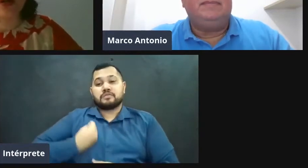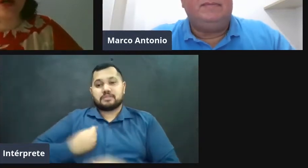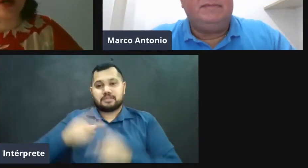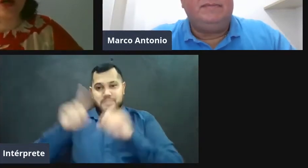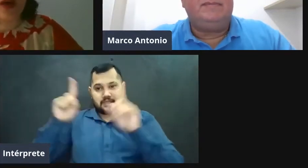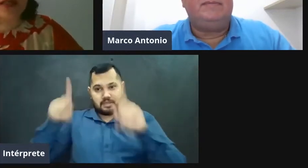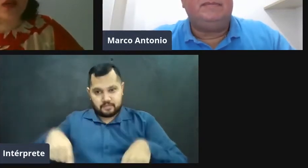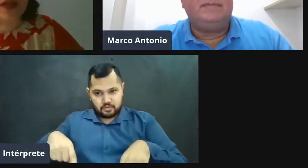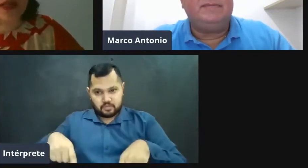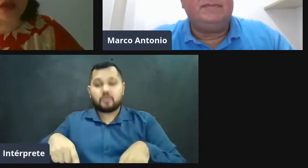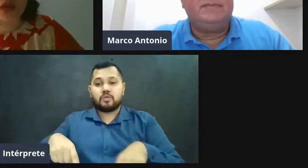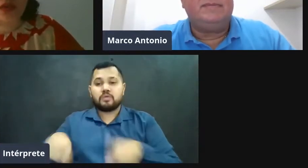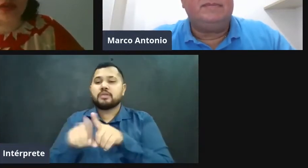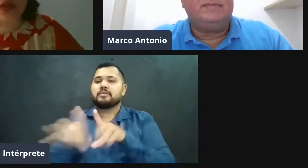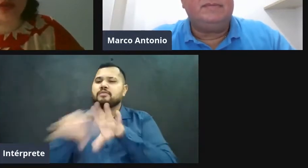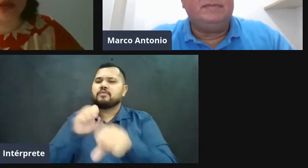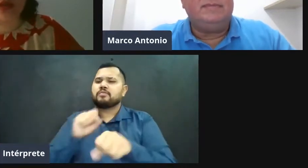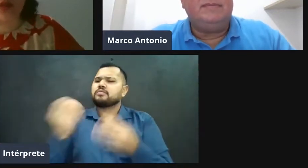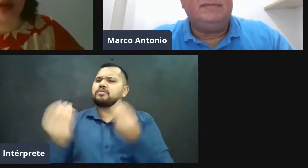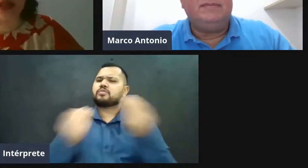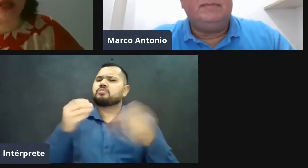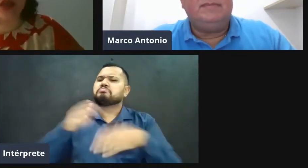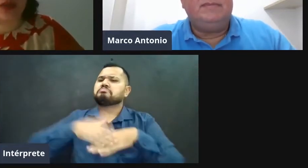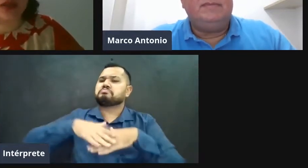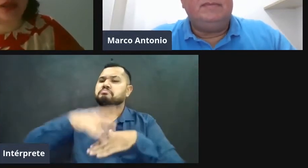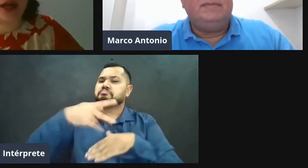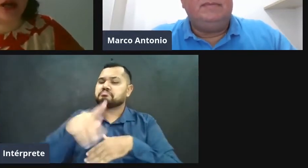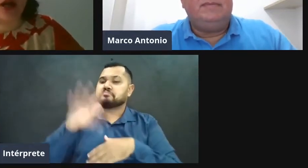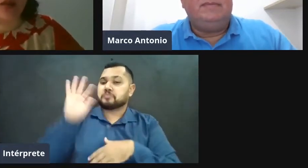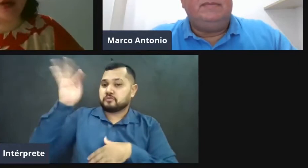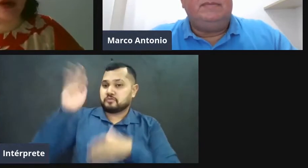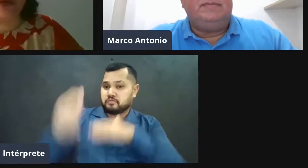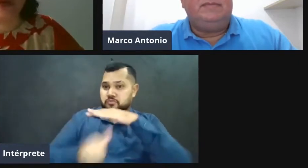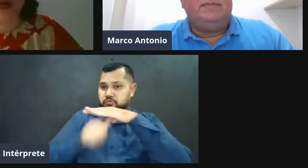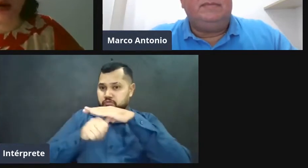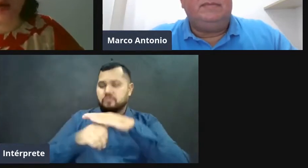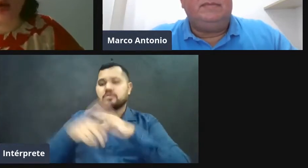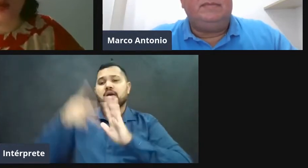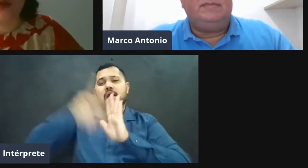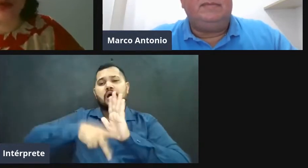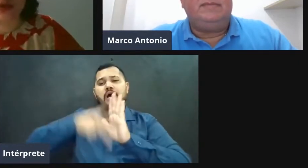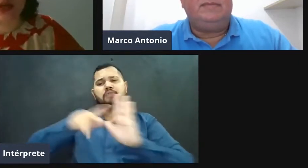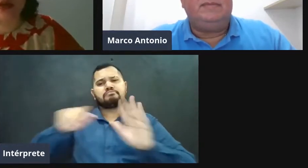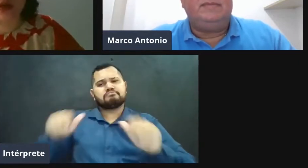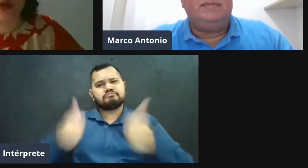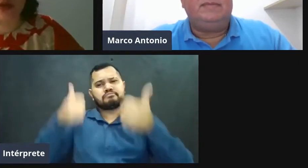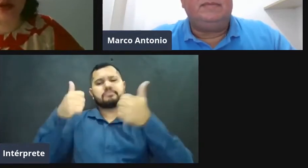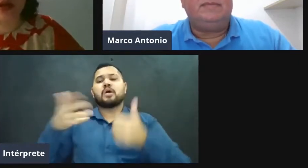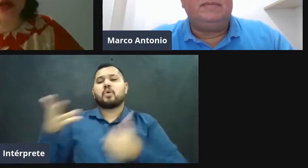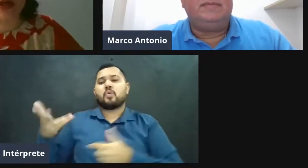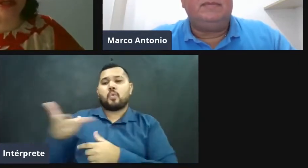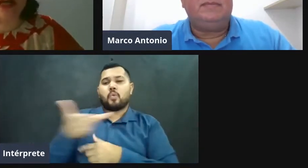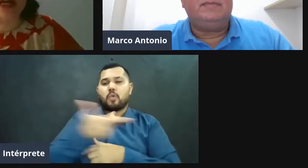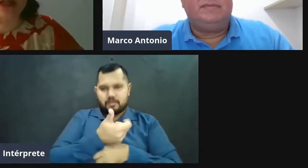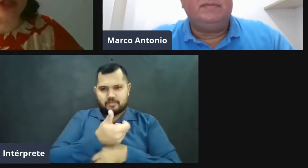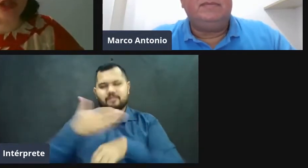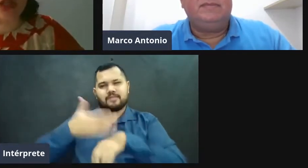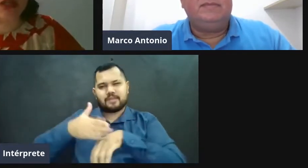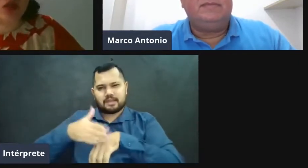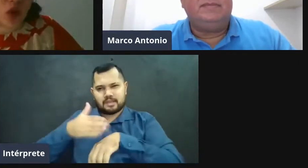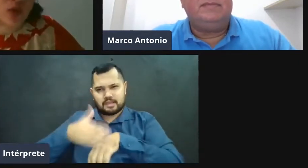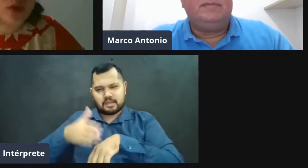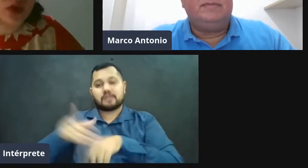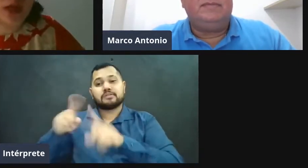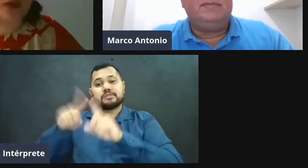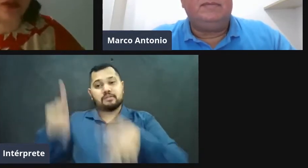UFAM. Quais são as ações que a sua gestão pretende plantar para qualificar o corpo funcional da UFAM e garantir